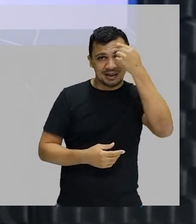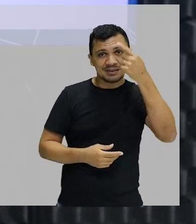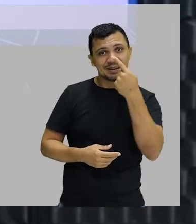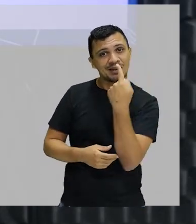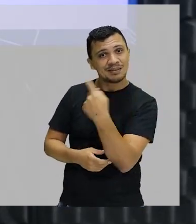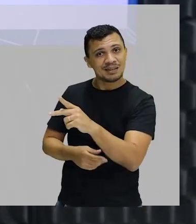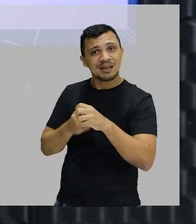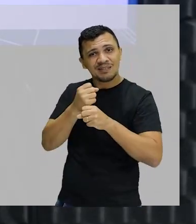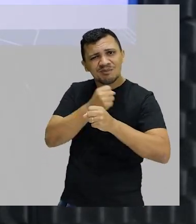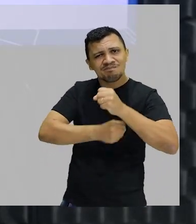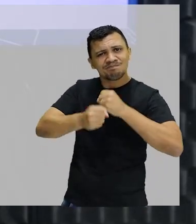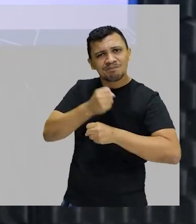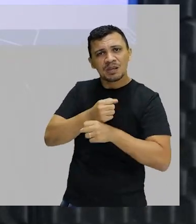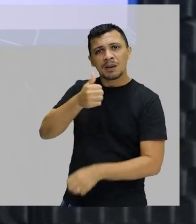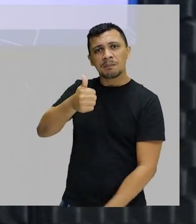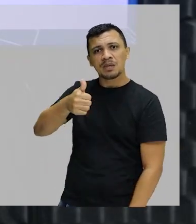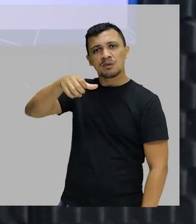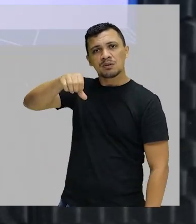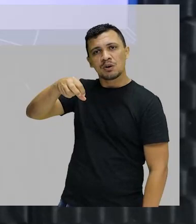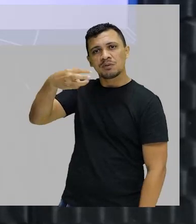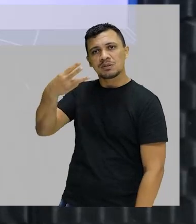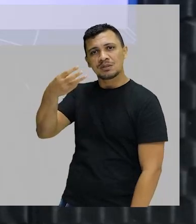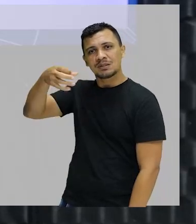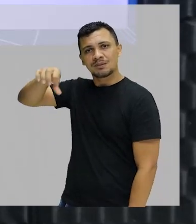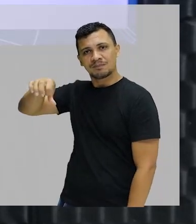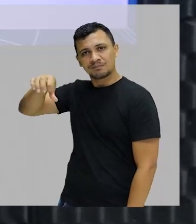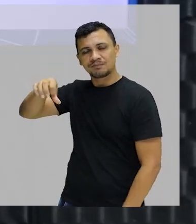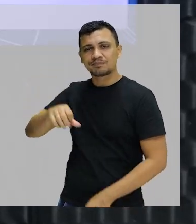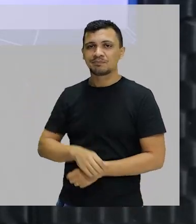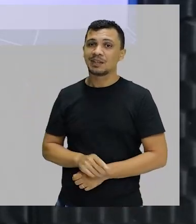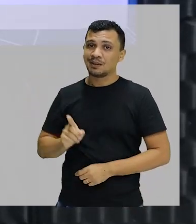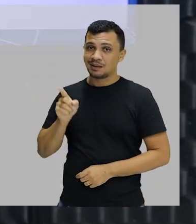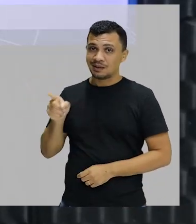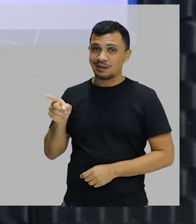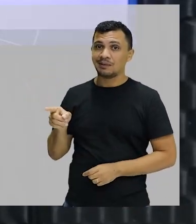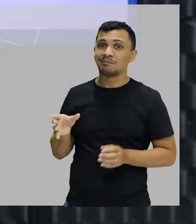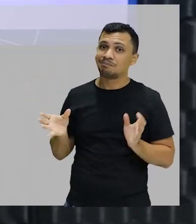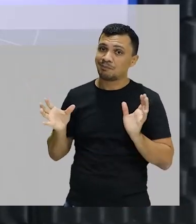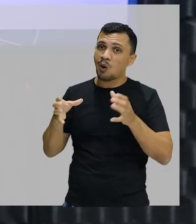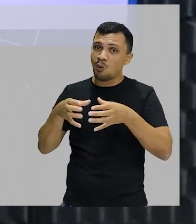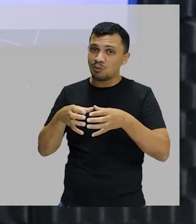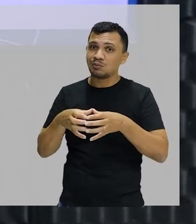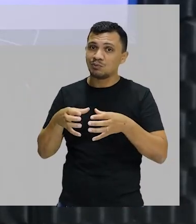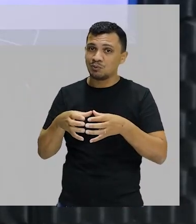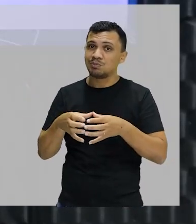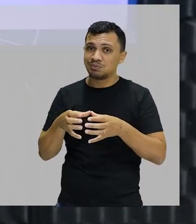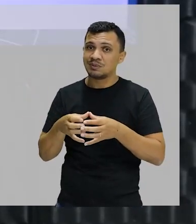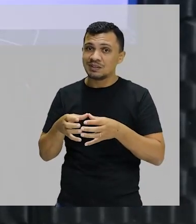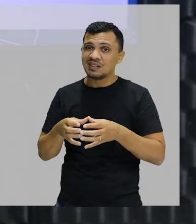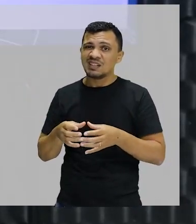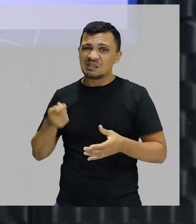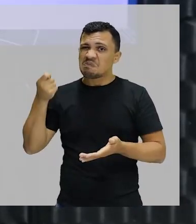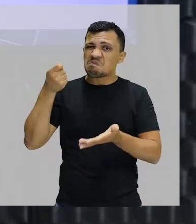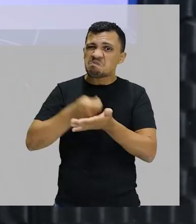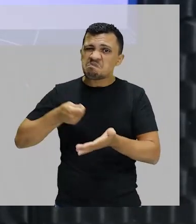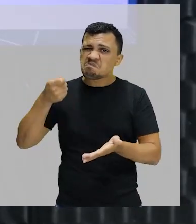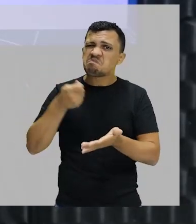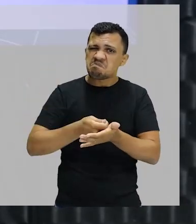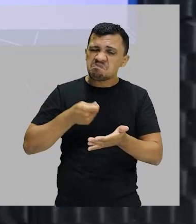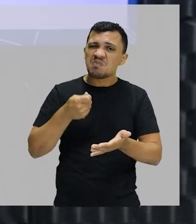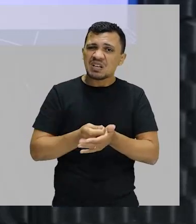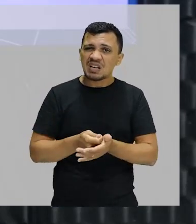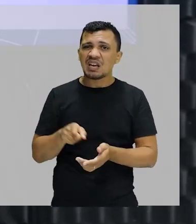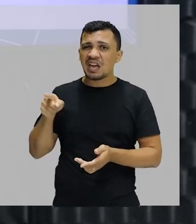ok? Kell fazia parte de uma ala mais radical do eugenismo, né, que defendia a segregação. O que